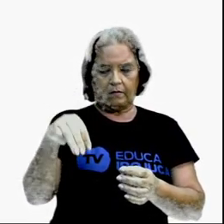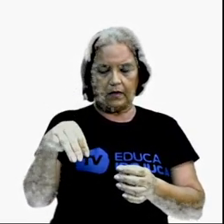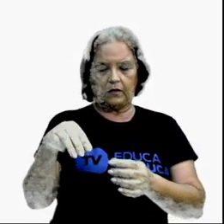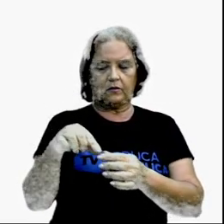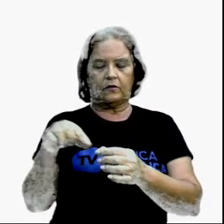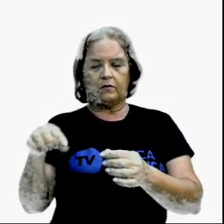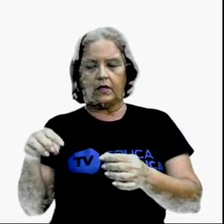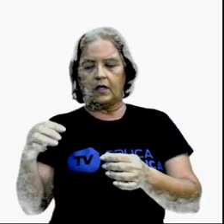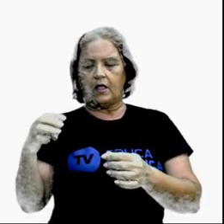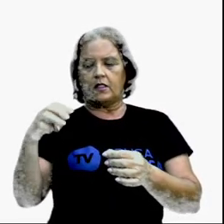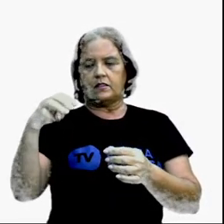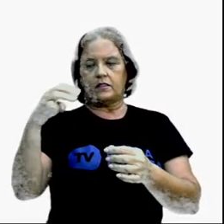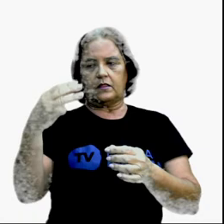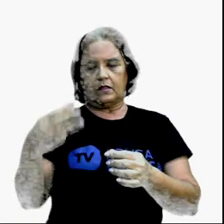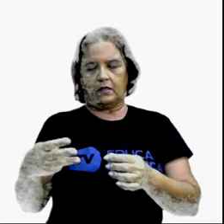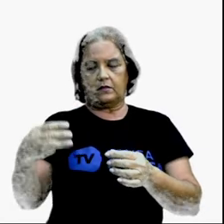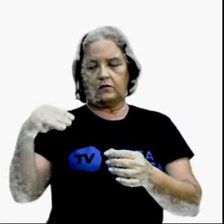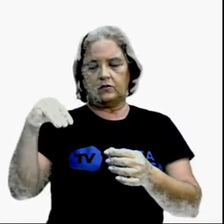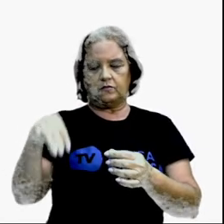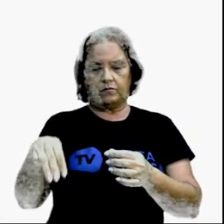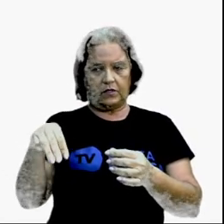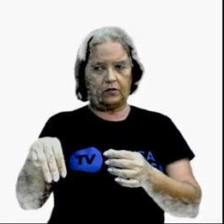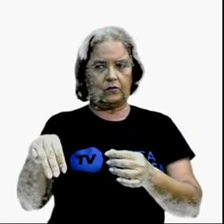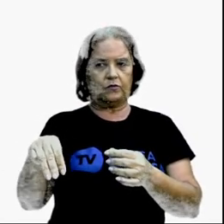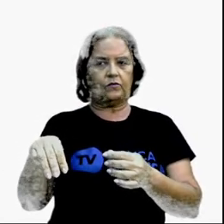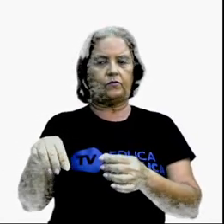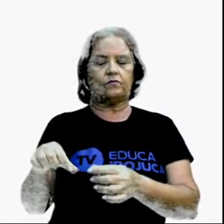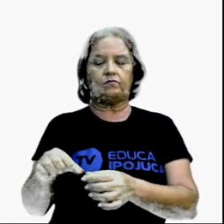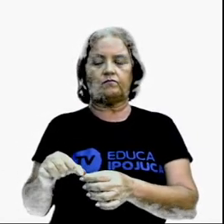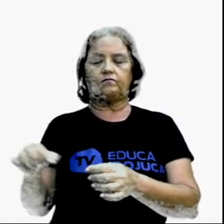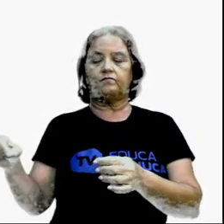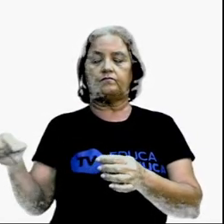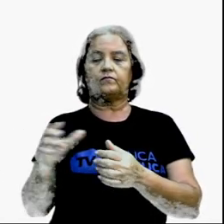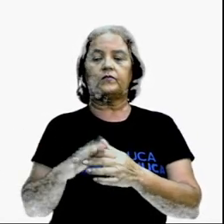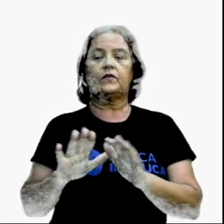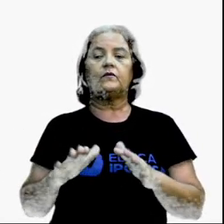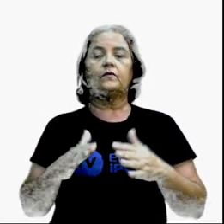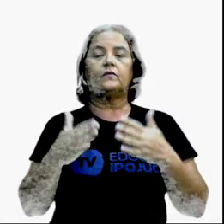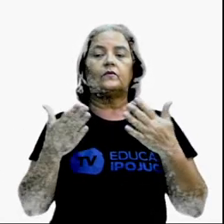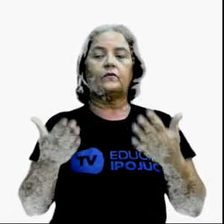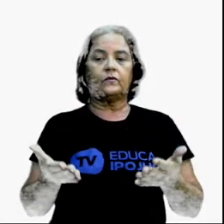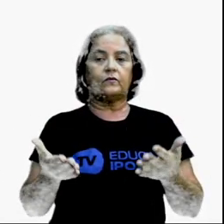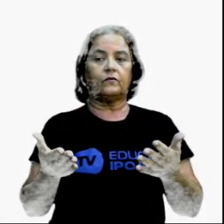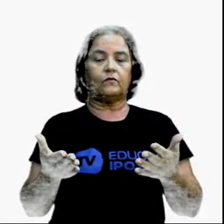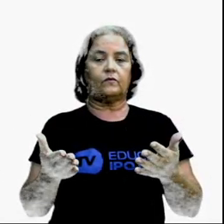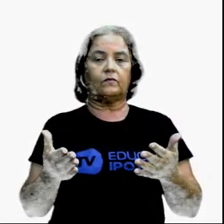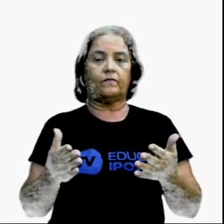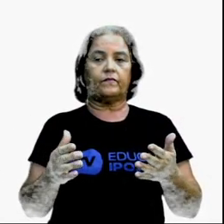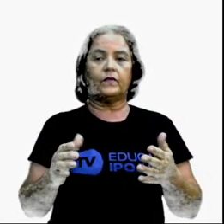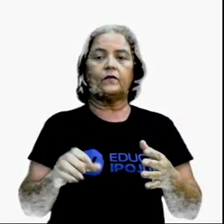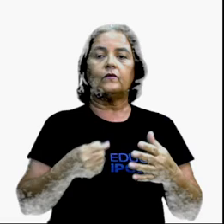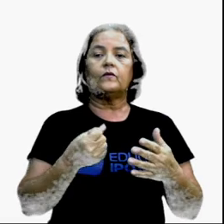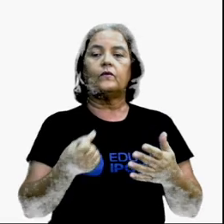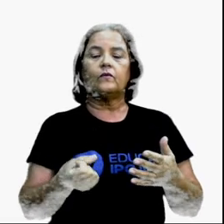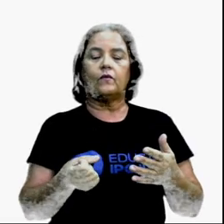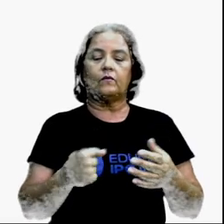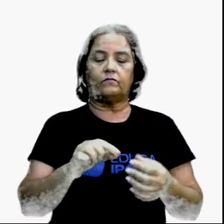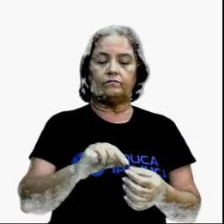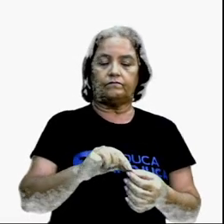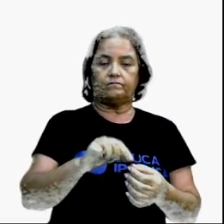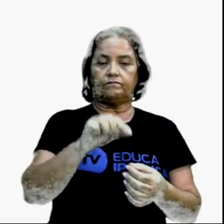mede 3 metros de altura. Então, qual é a altura deste